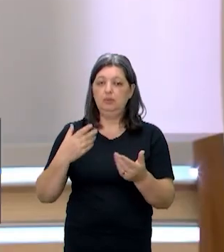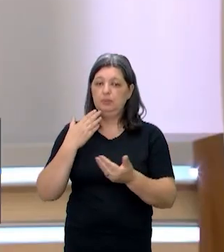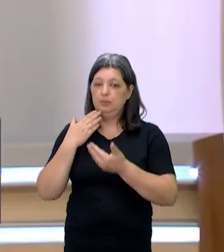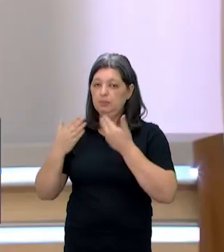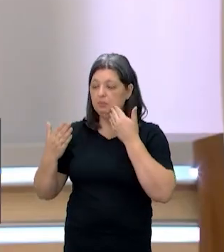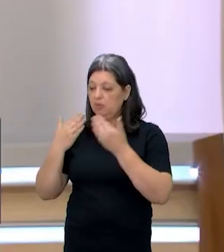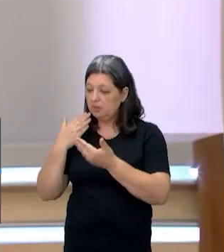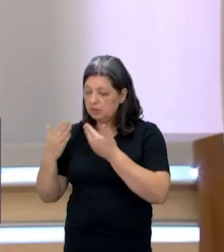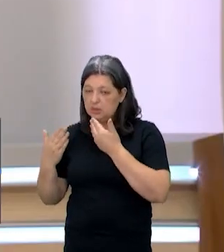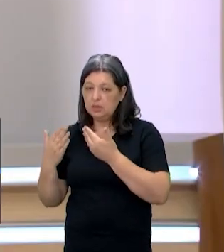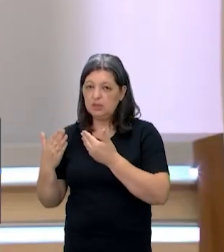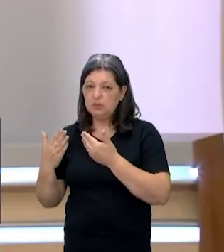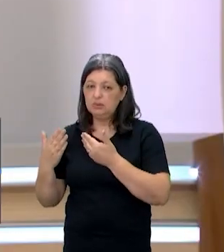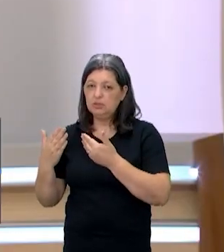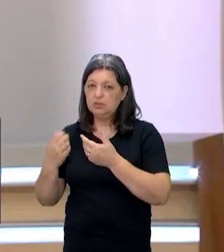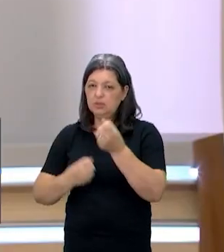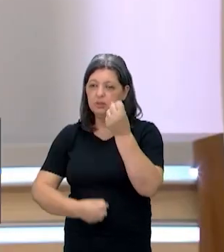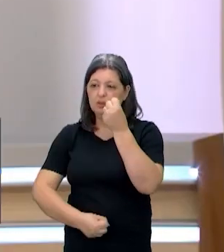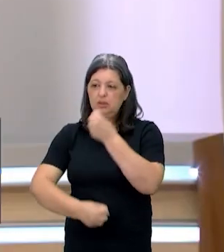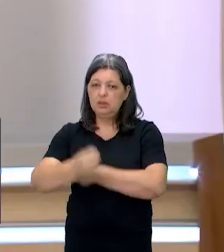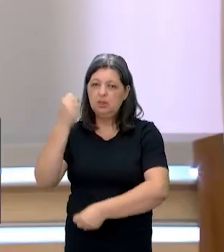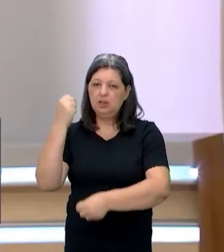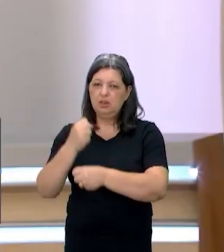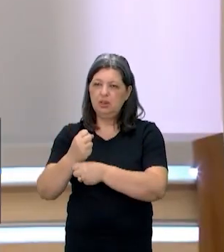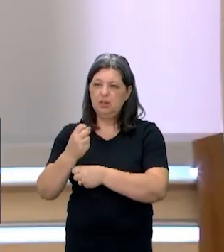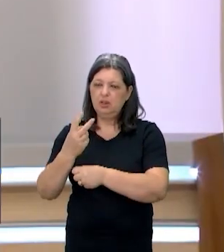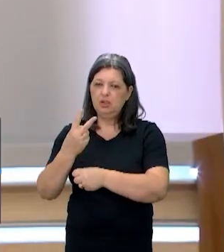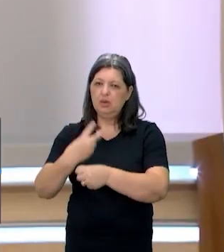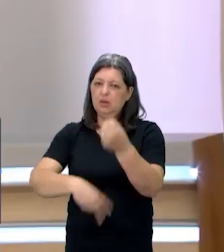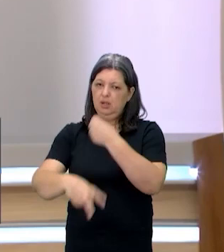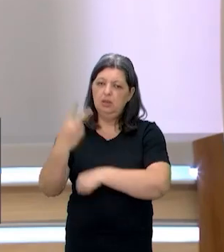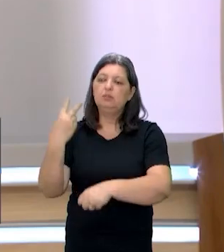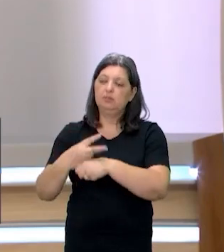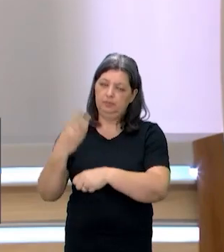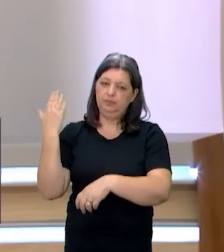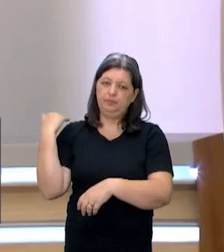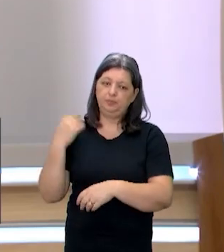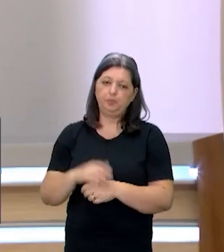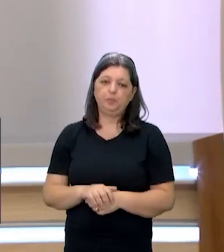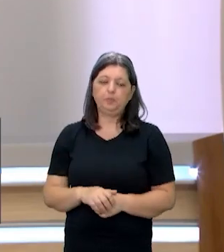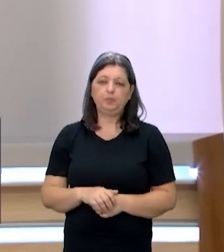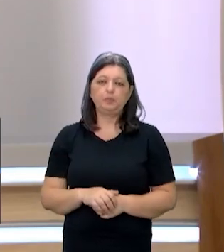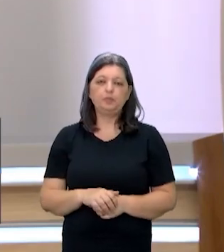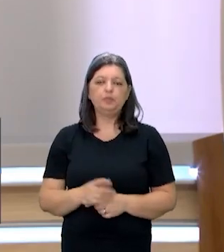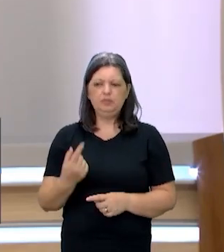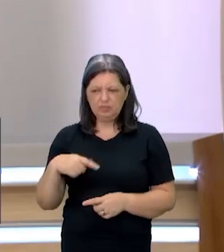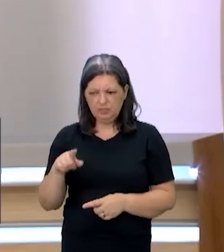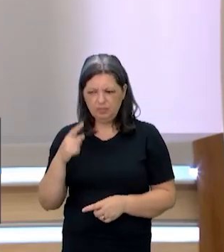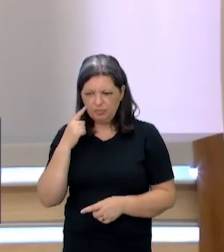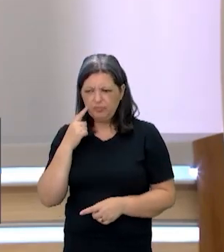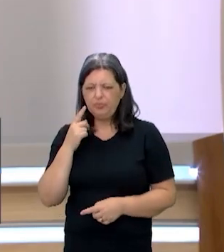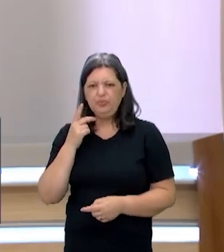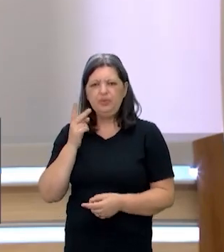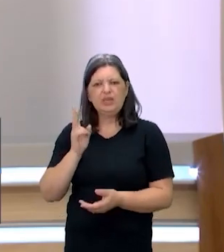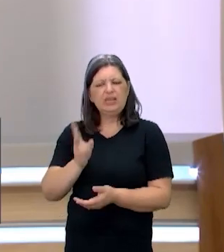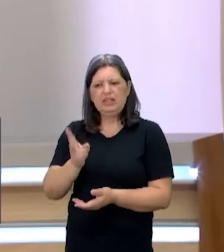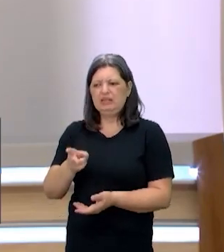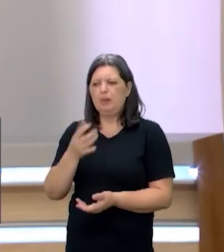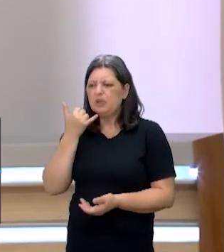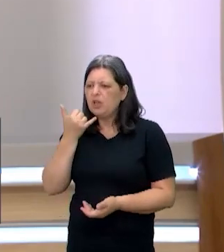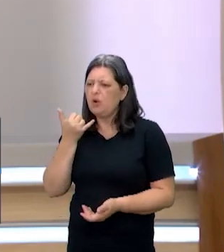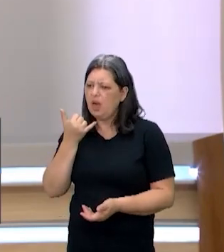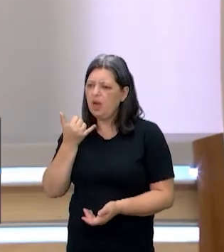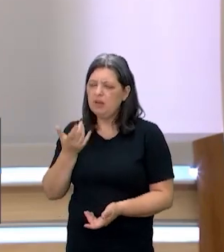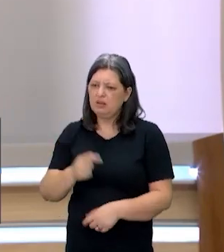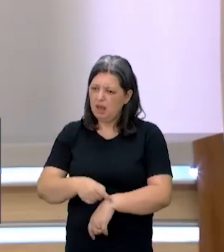do 9º ano passado, ano retrasado, acho que foi o ano retrasado. E eu falando, você fica no celular o tempo inteiro, tal, e